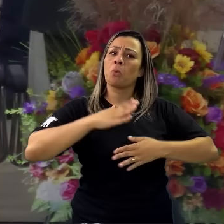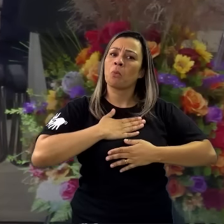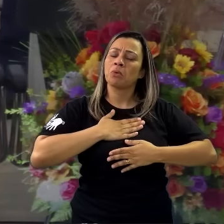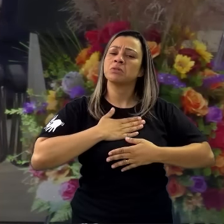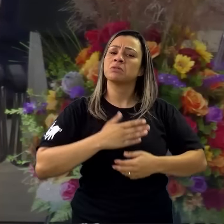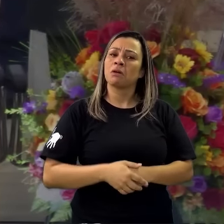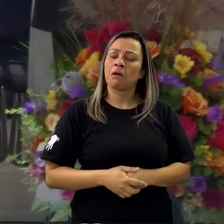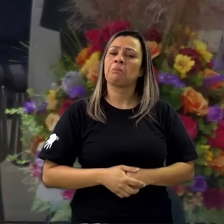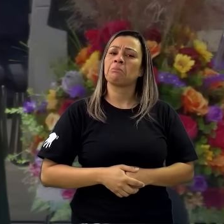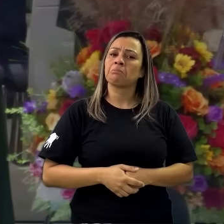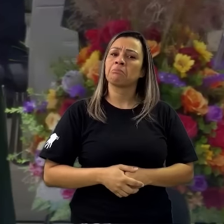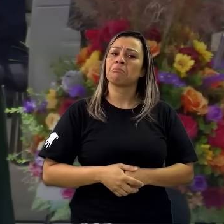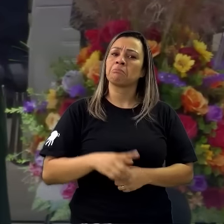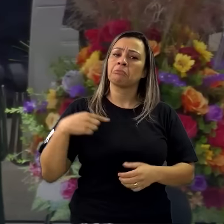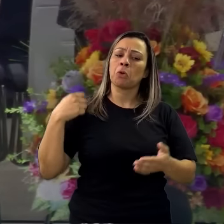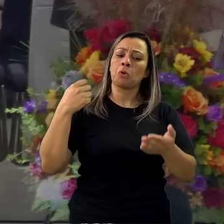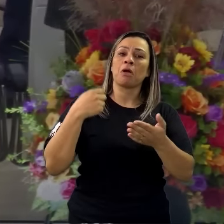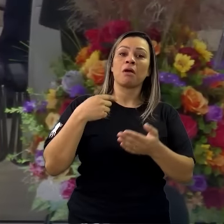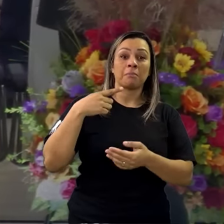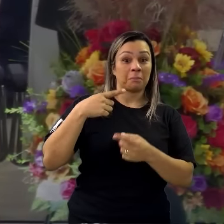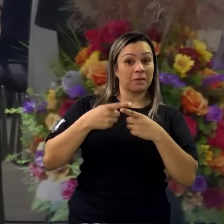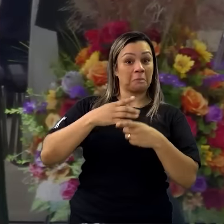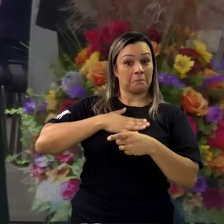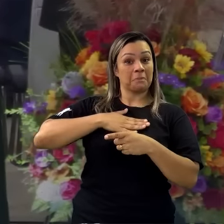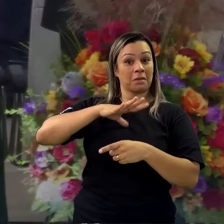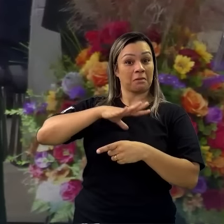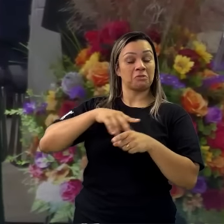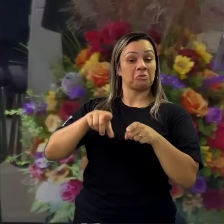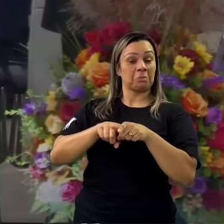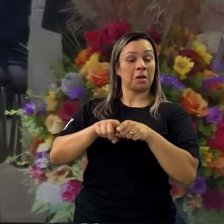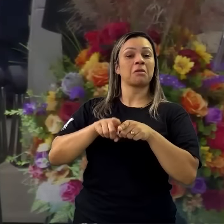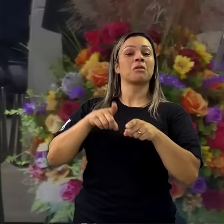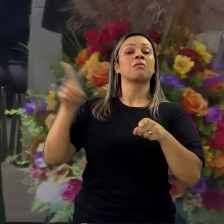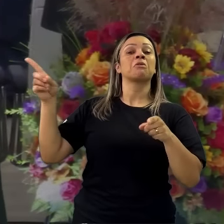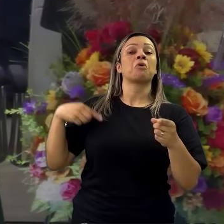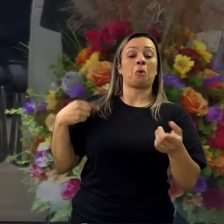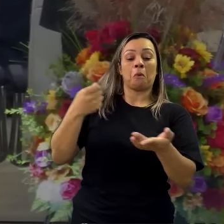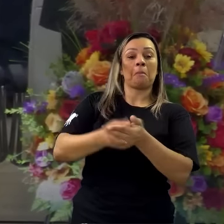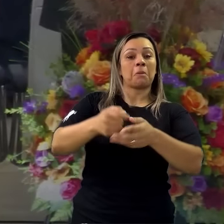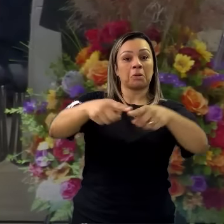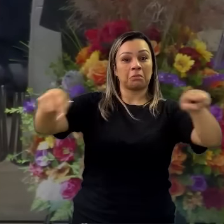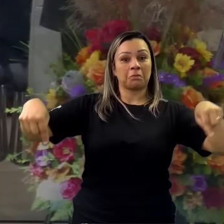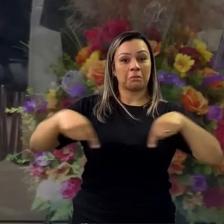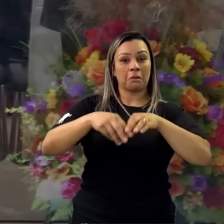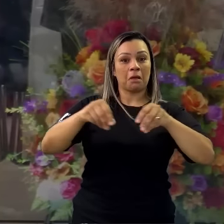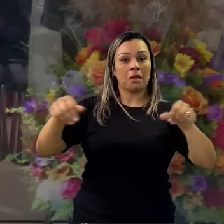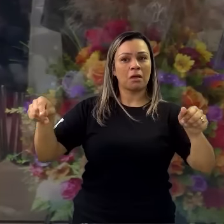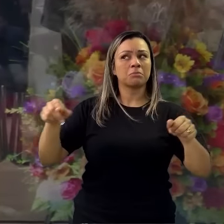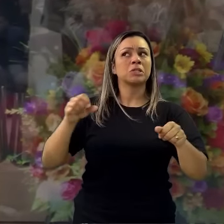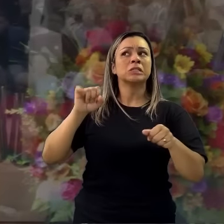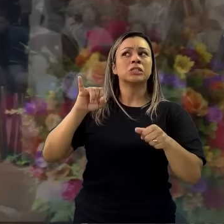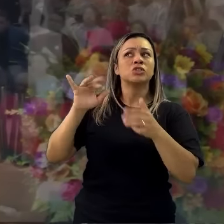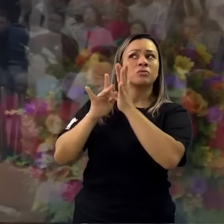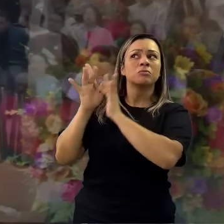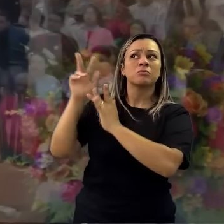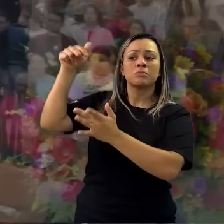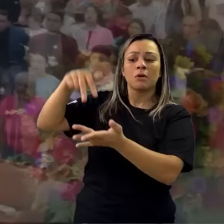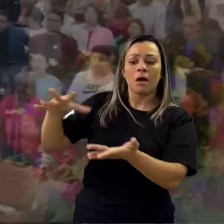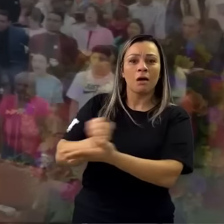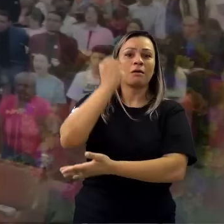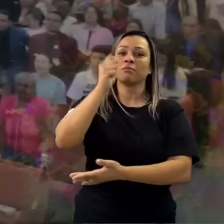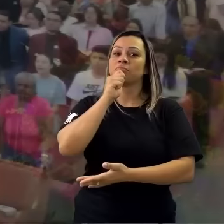Jesus deu um terreno para Catanduva e se Jesus não voltar esse ano nós vamos começar a construir a primeira igreja própria para Glória do